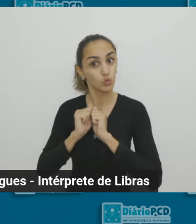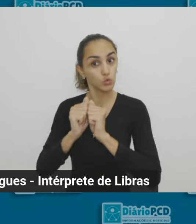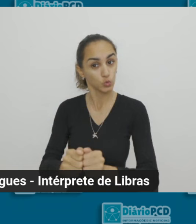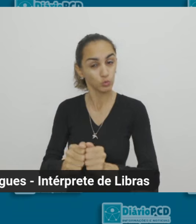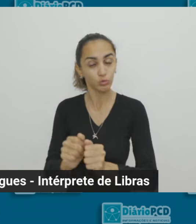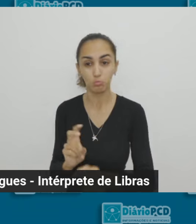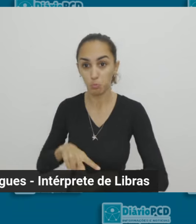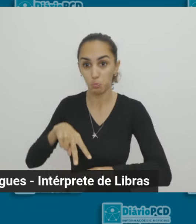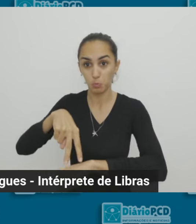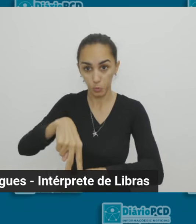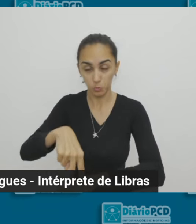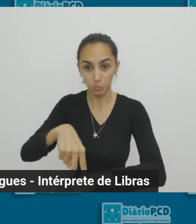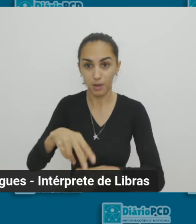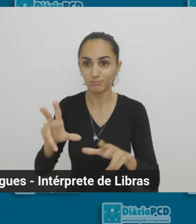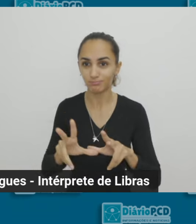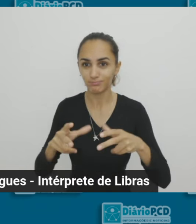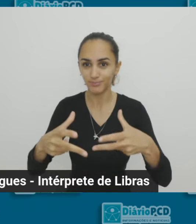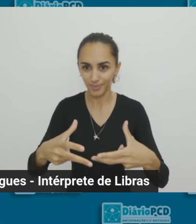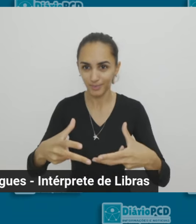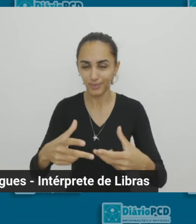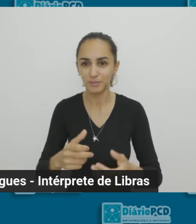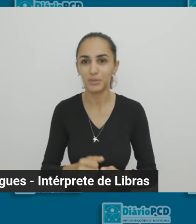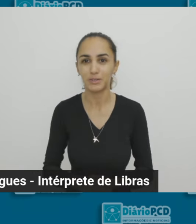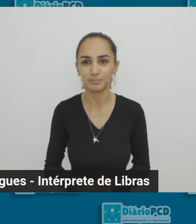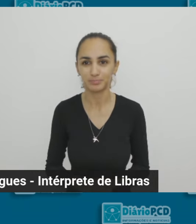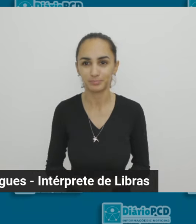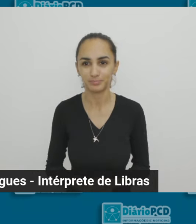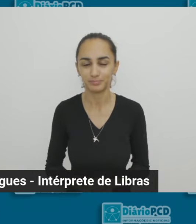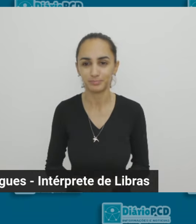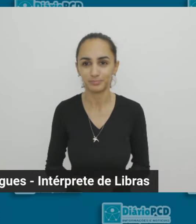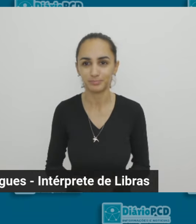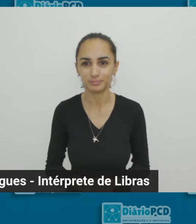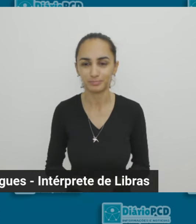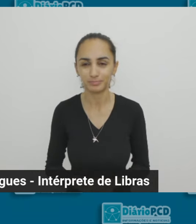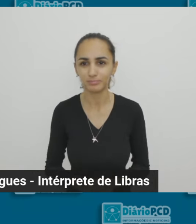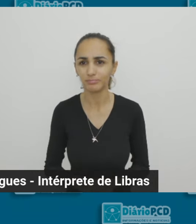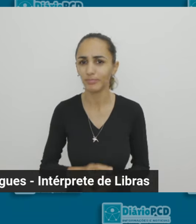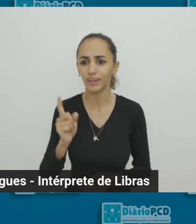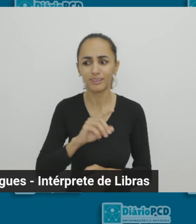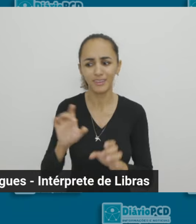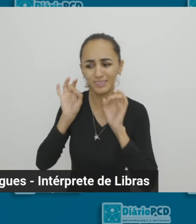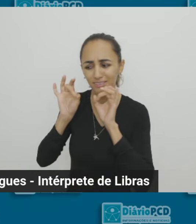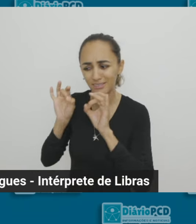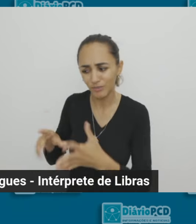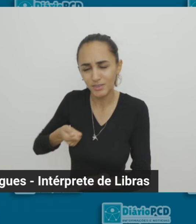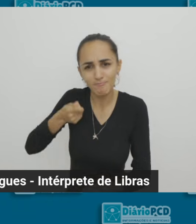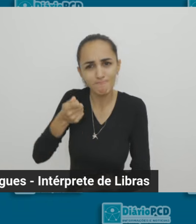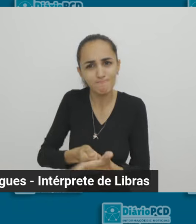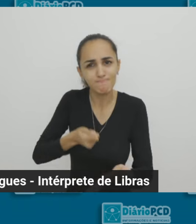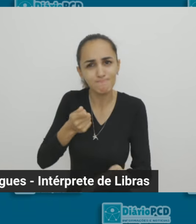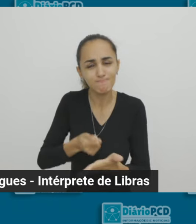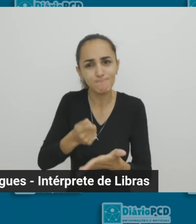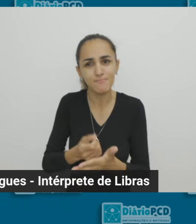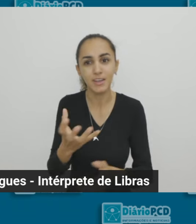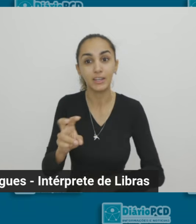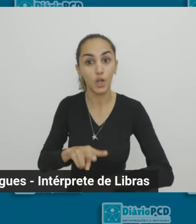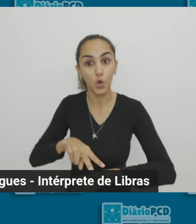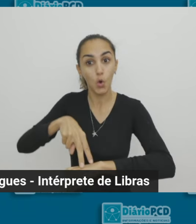uma vaga em uma Câmara Municipal? E aquele que não desiste, que insiste, que quer ocupar espaço na